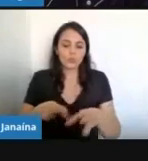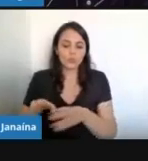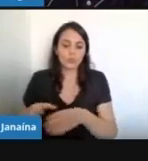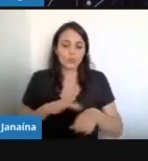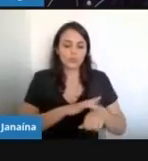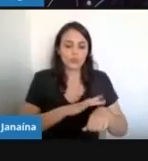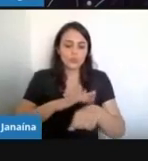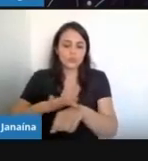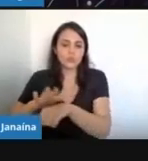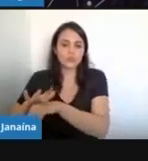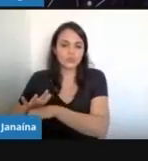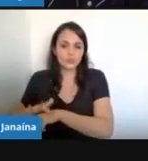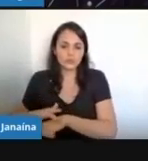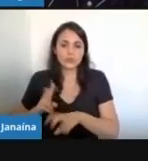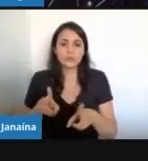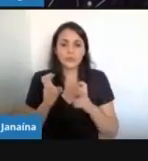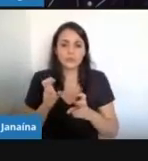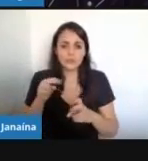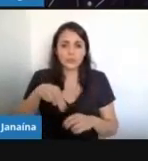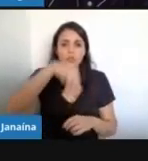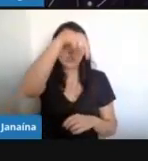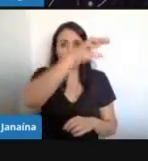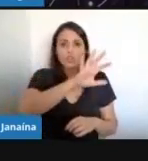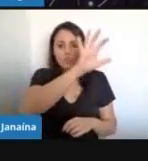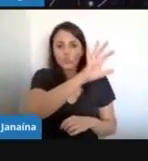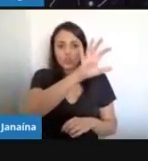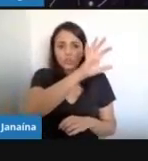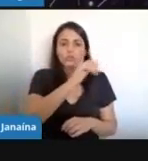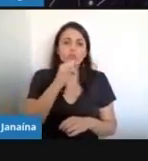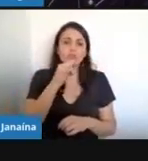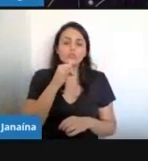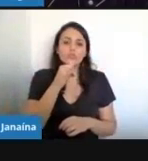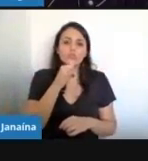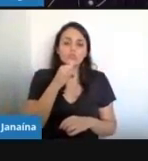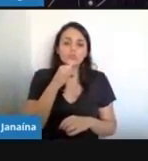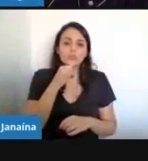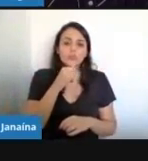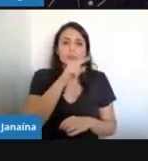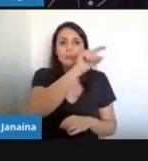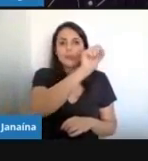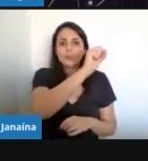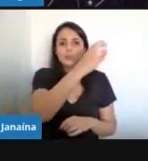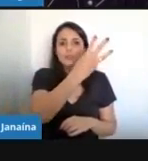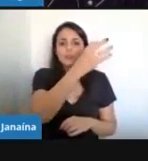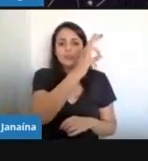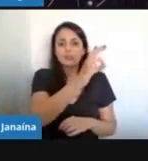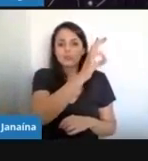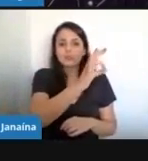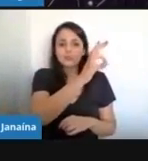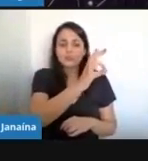né? Então, a gente nota aqui na região norte, por exemplo, apenas